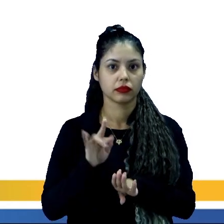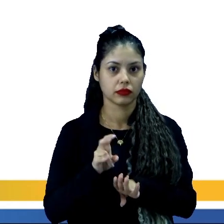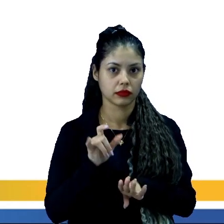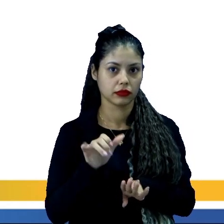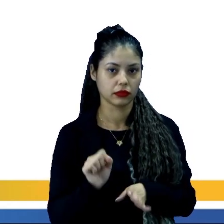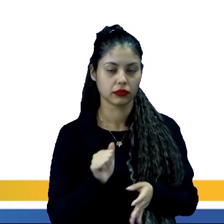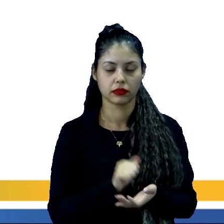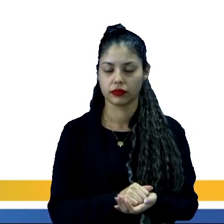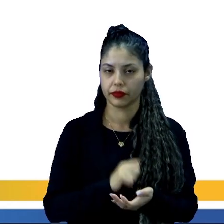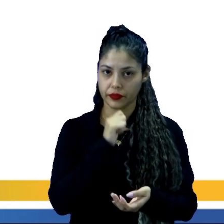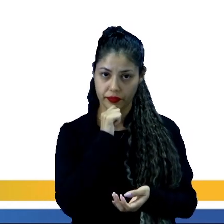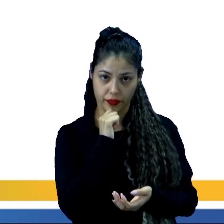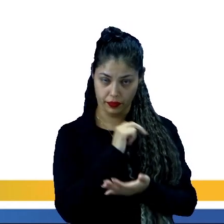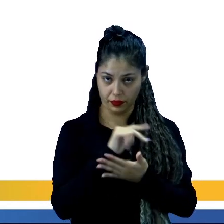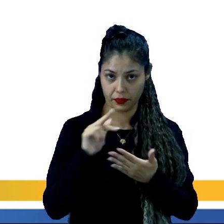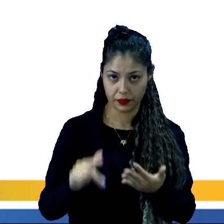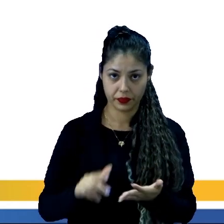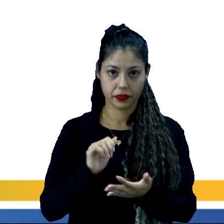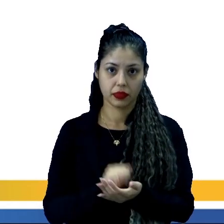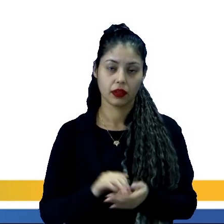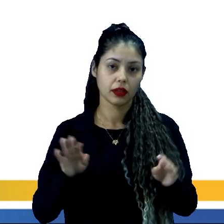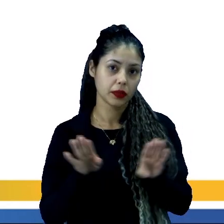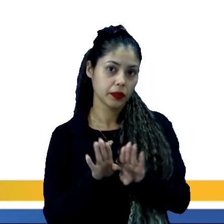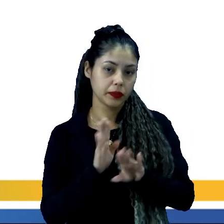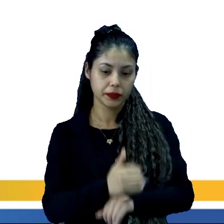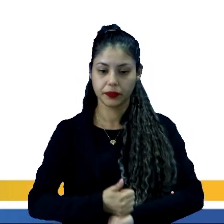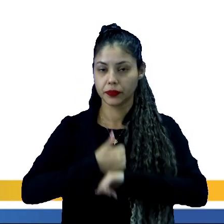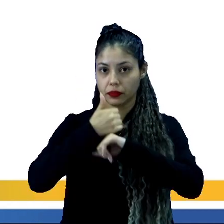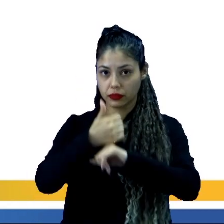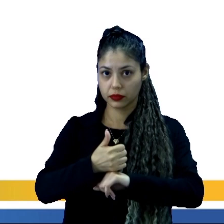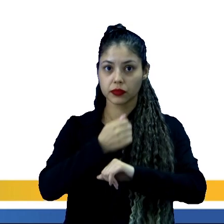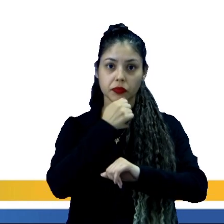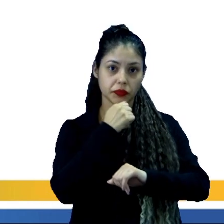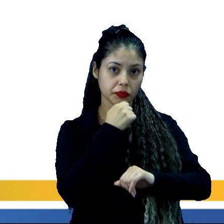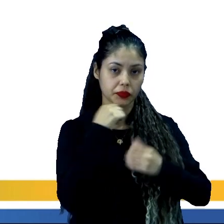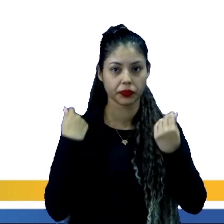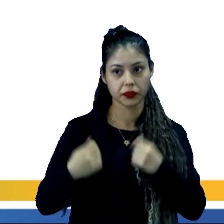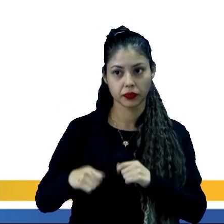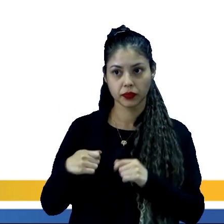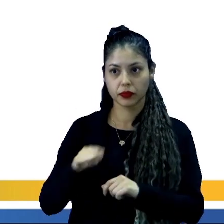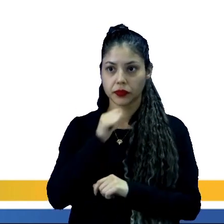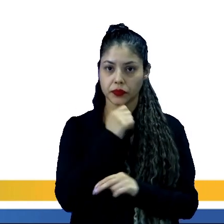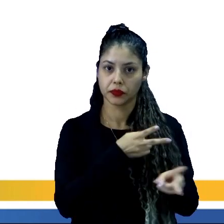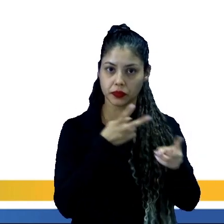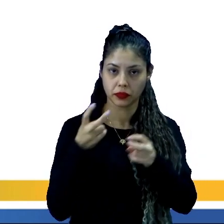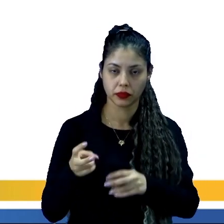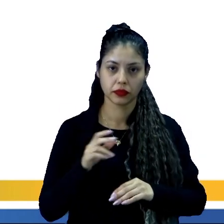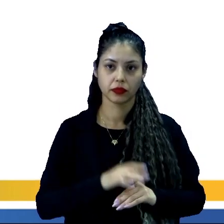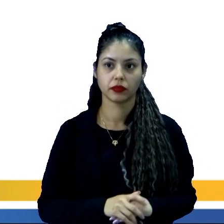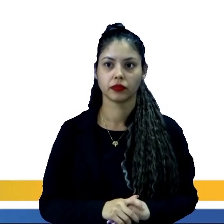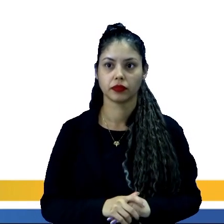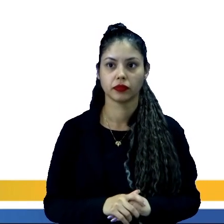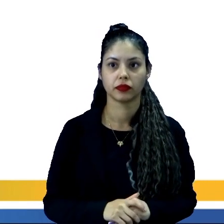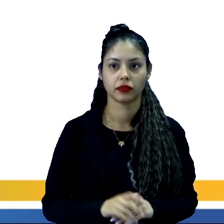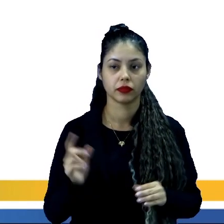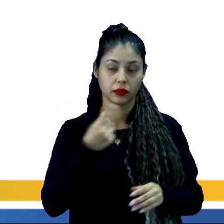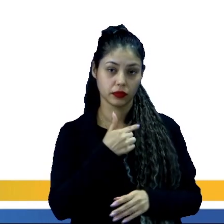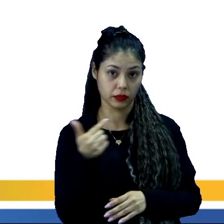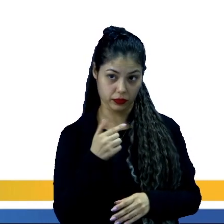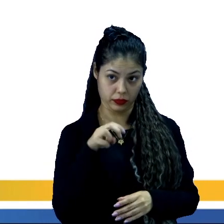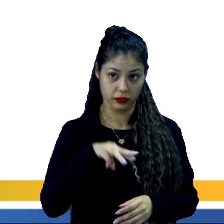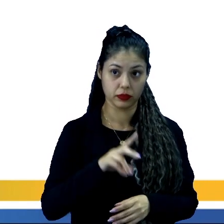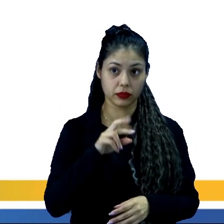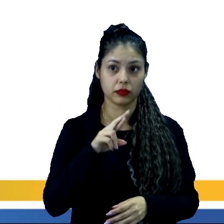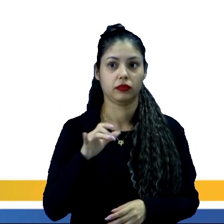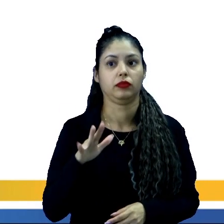gente precisa ter essa variedade e também a qualidade ali do alimento precisa ser observada. O segundo princípio